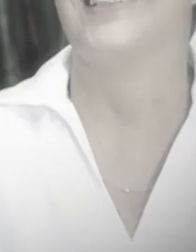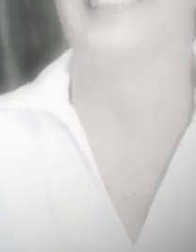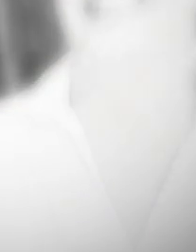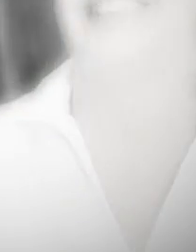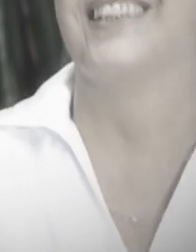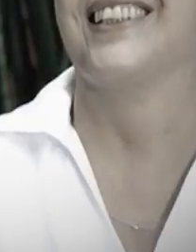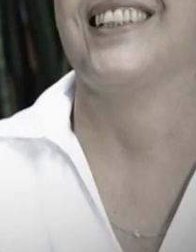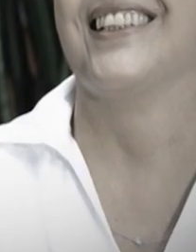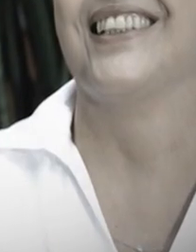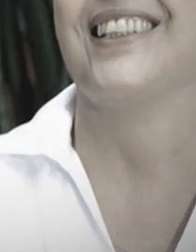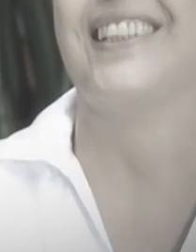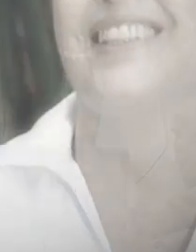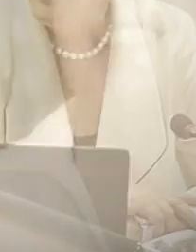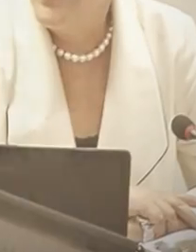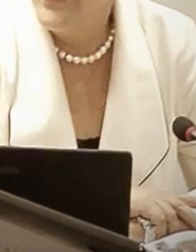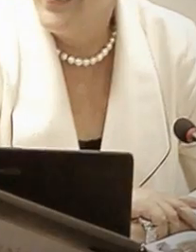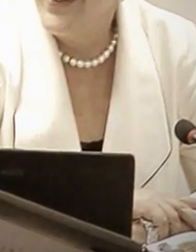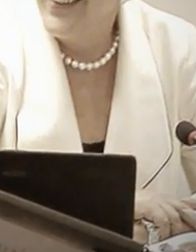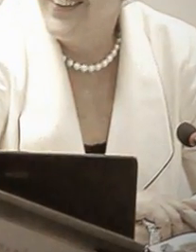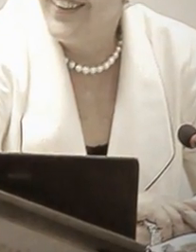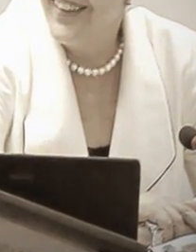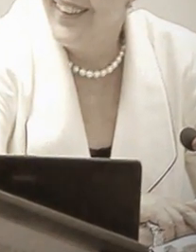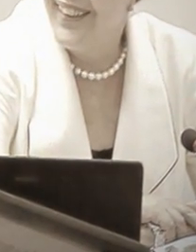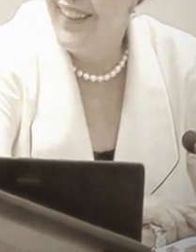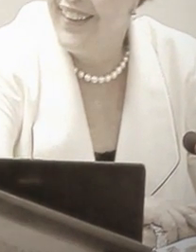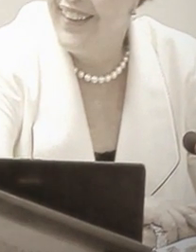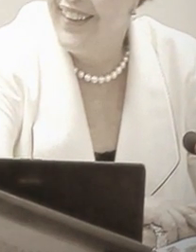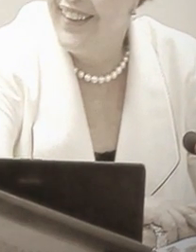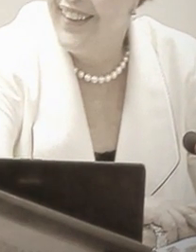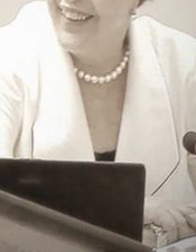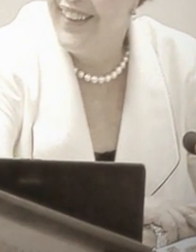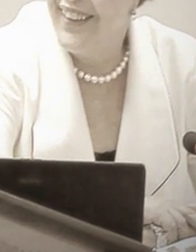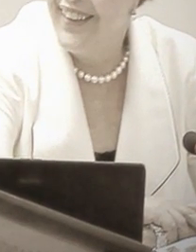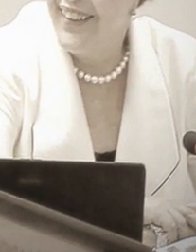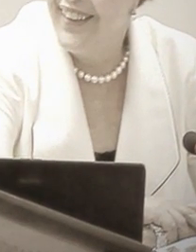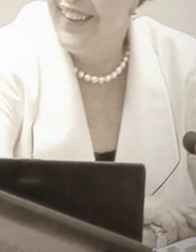Café com a Presidenta.